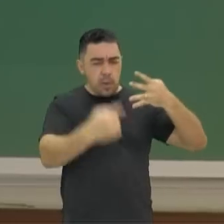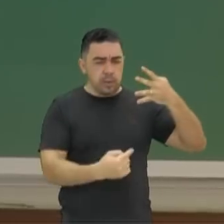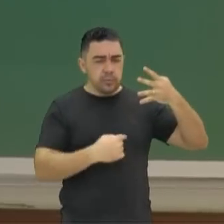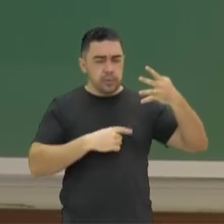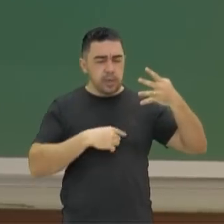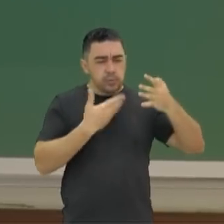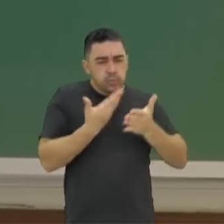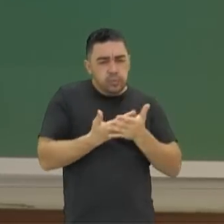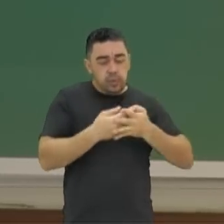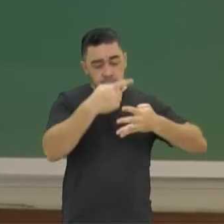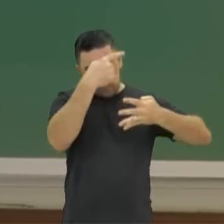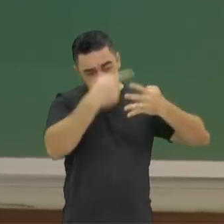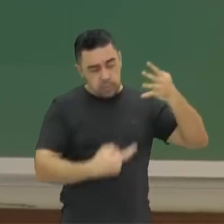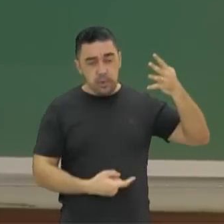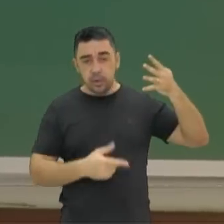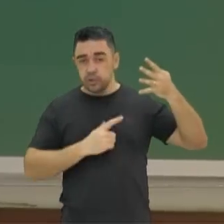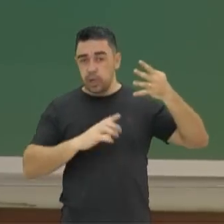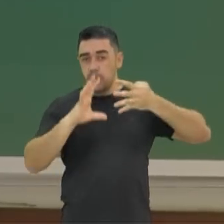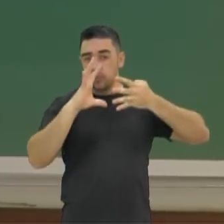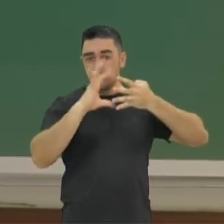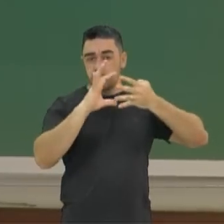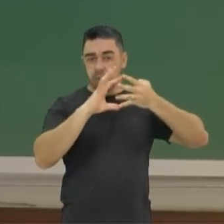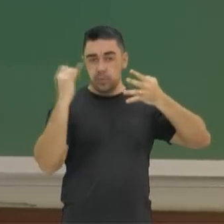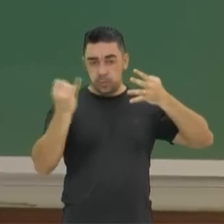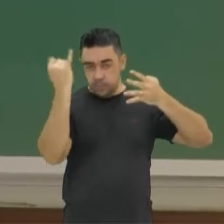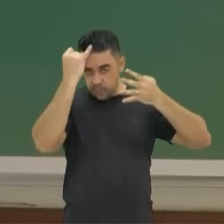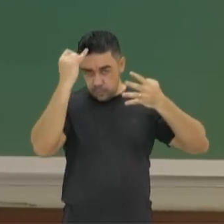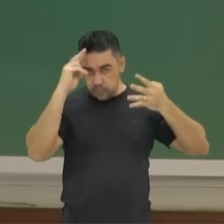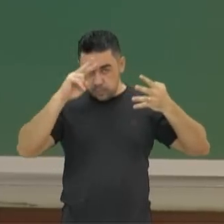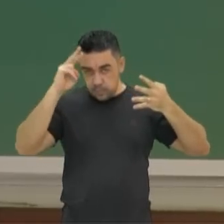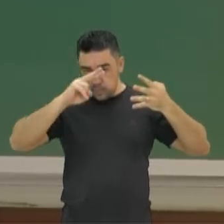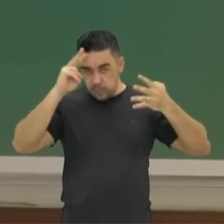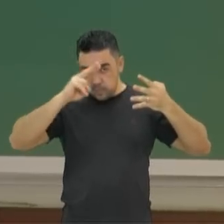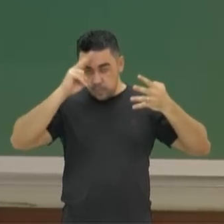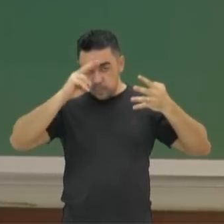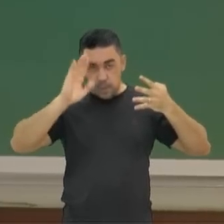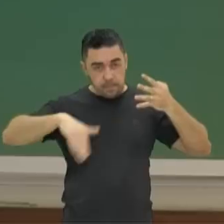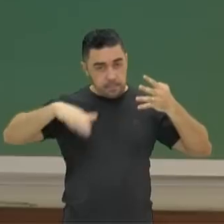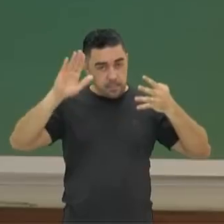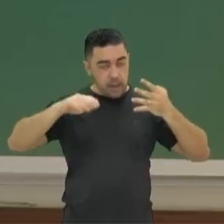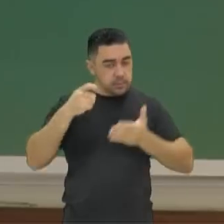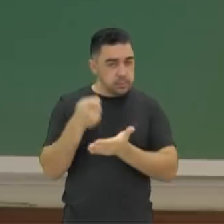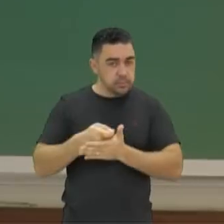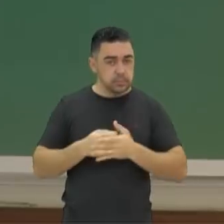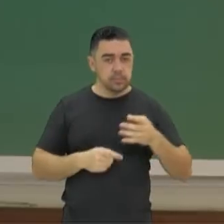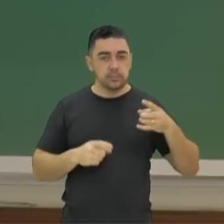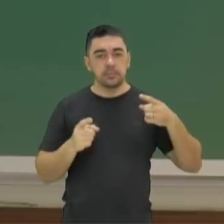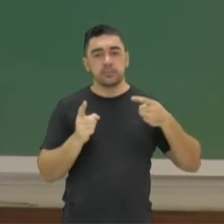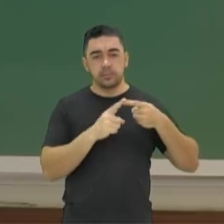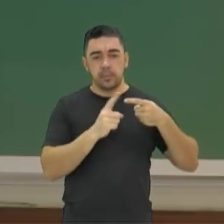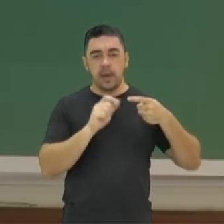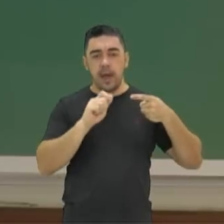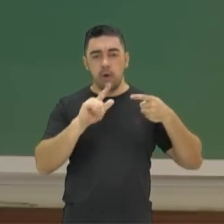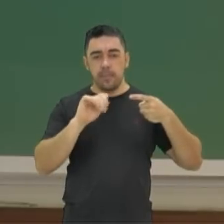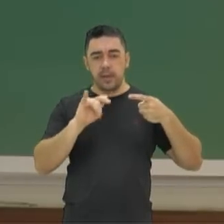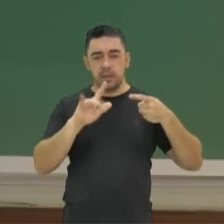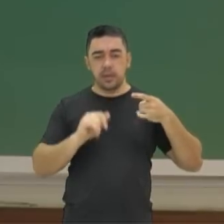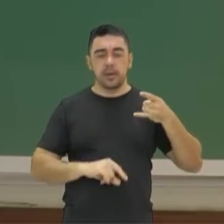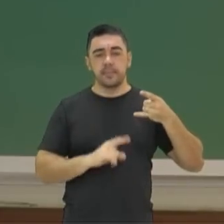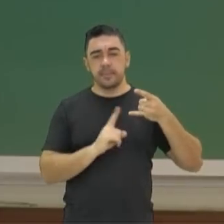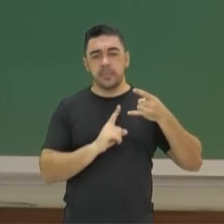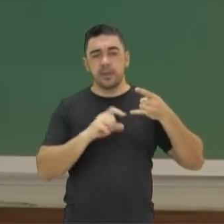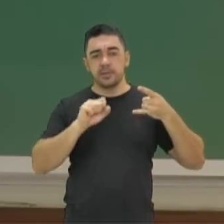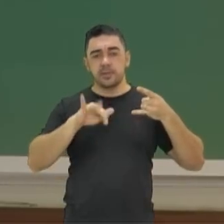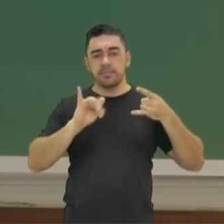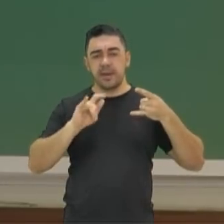gente ter estudado as 4, que tinha 2 aqui que eu queria que vocês prestassem mais atenção, que são as mais cobradas? Eram quais? A alopátrica e a simpátrica.